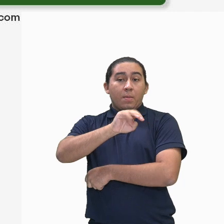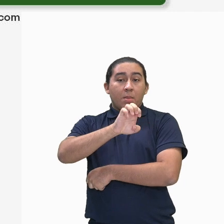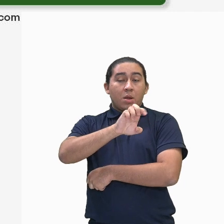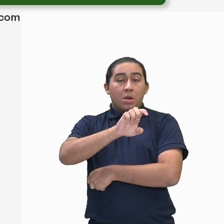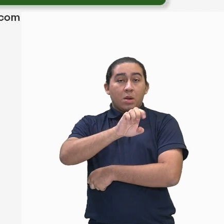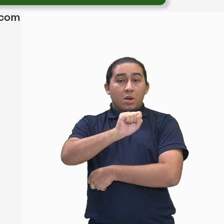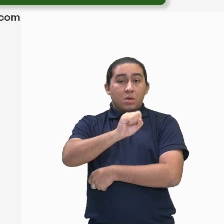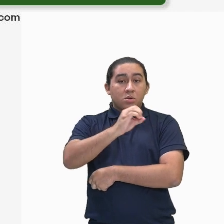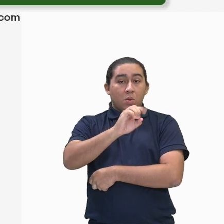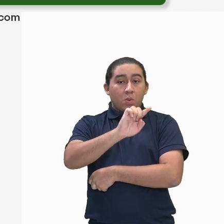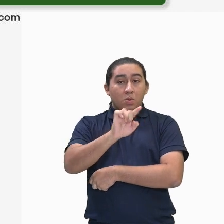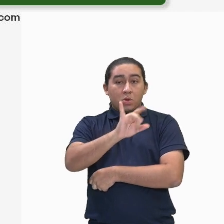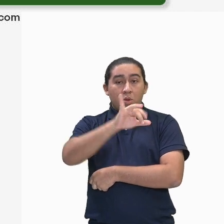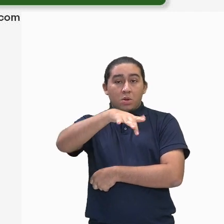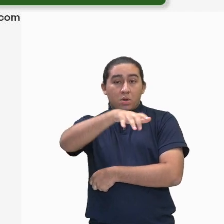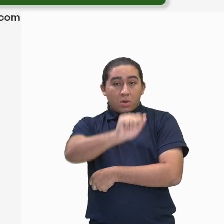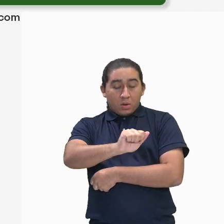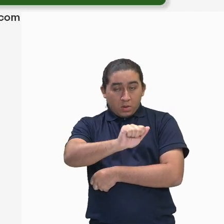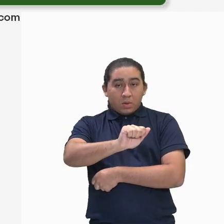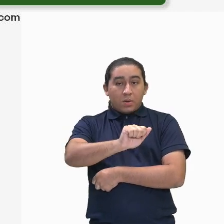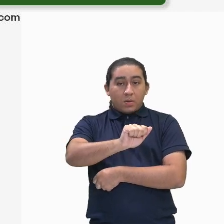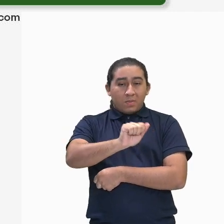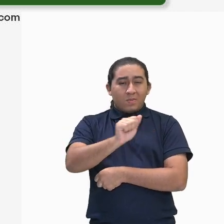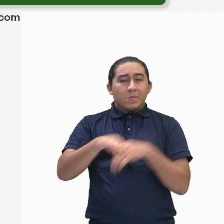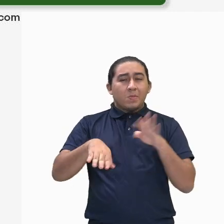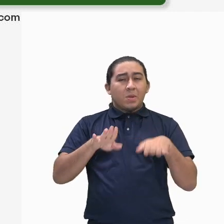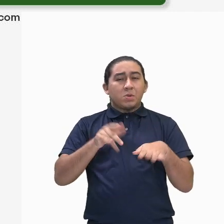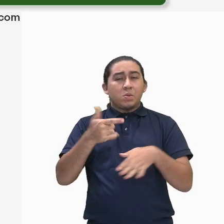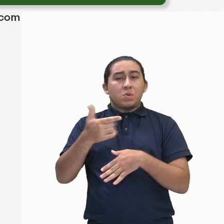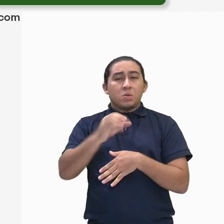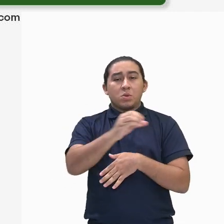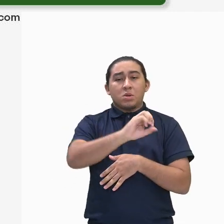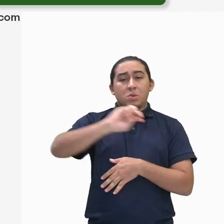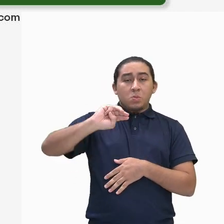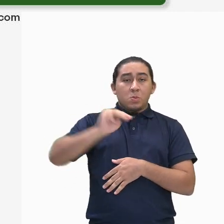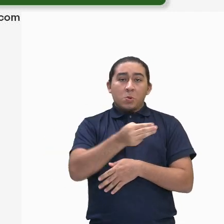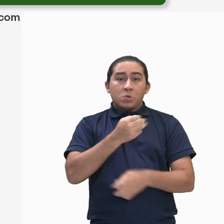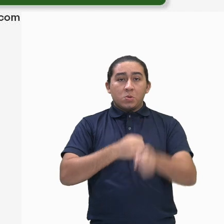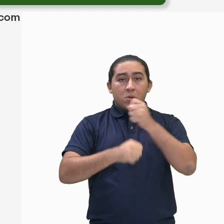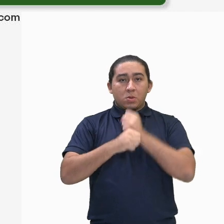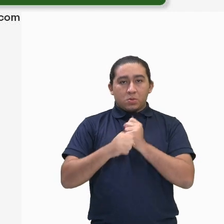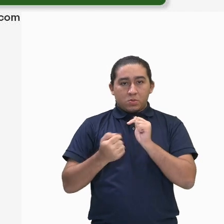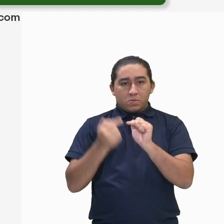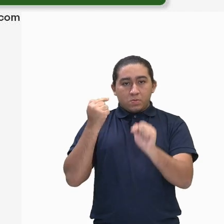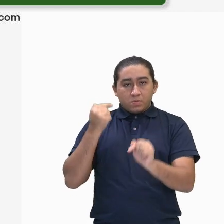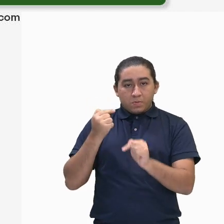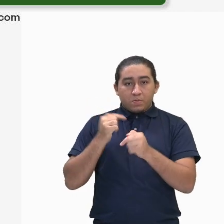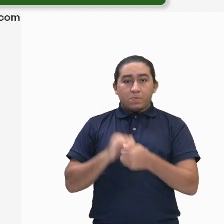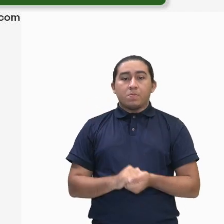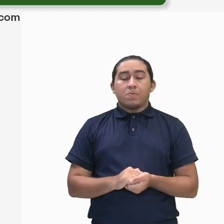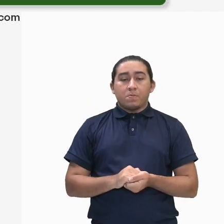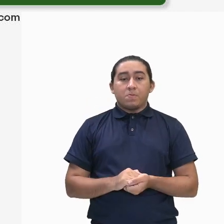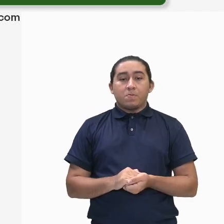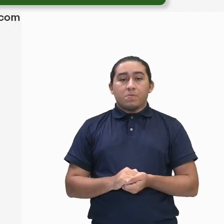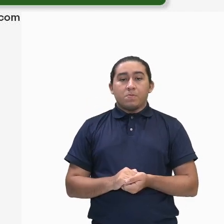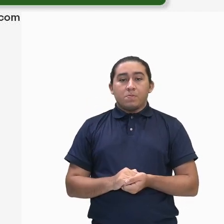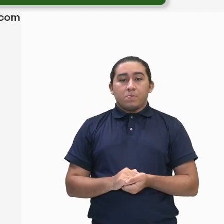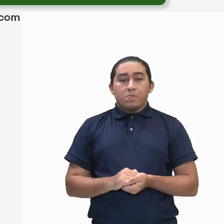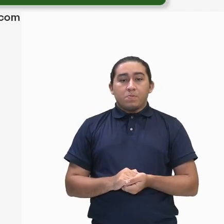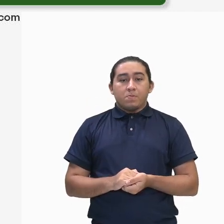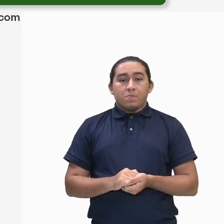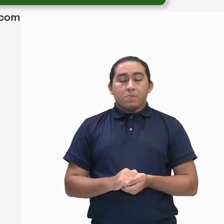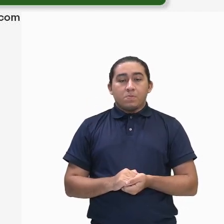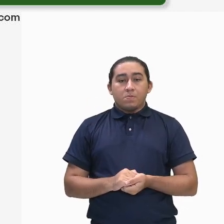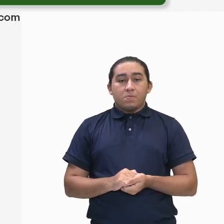mesozoica, no período Triássico, há aproximadamente 200 milhões de anos. Né? Então, a gente observa aí essa primeira separação,